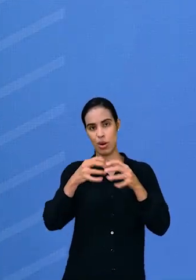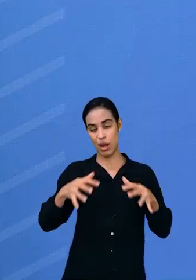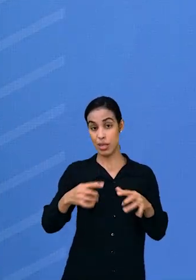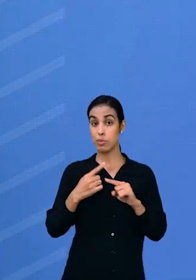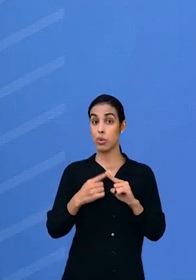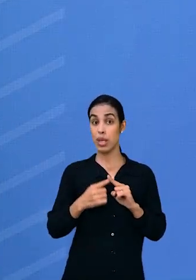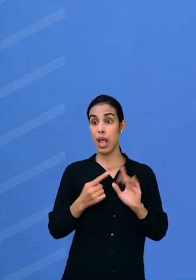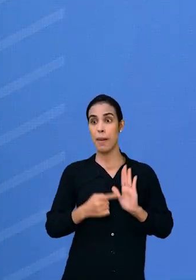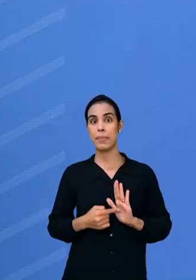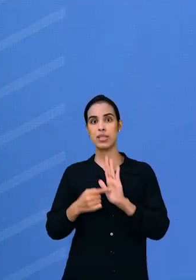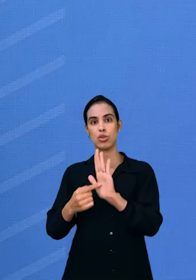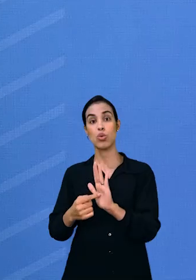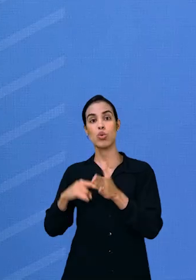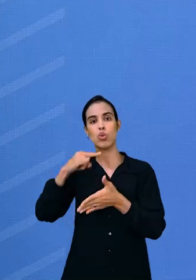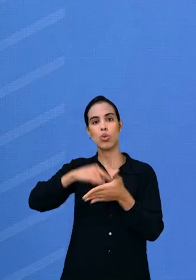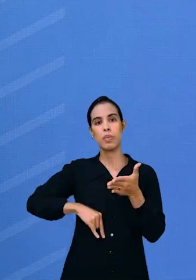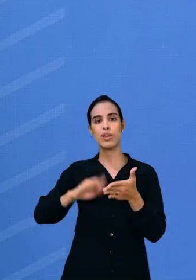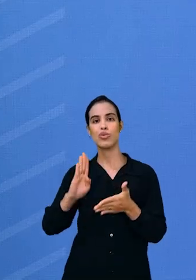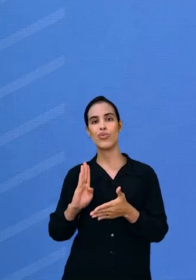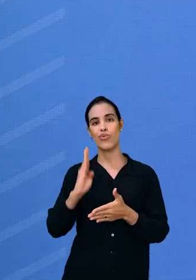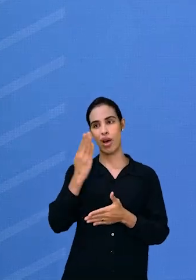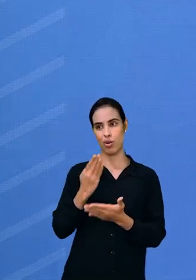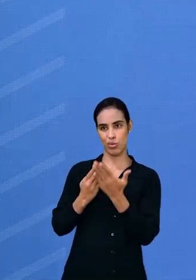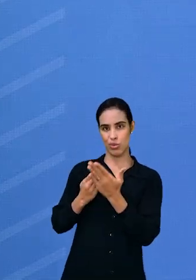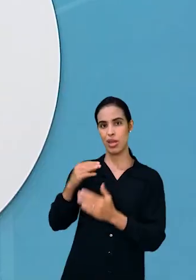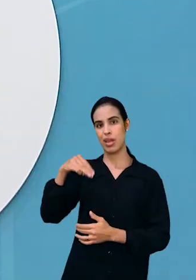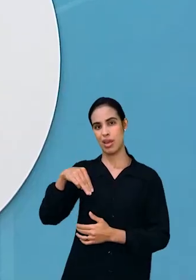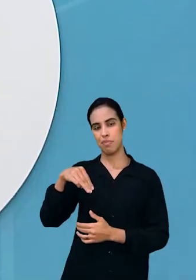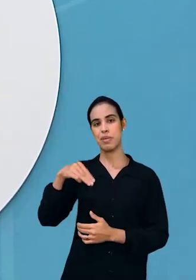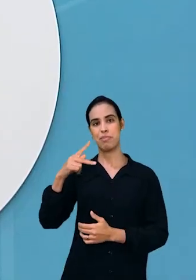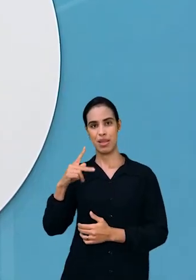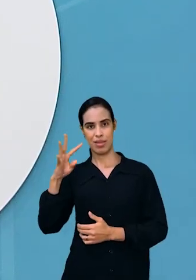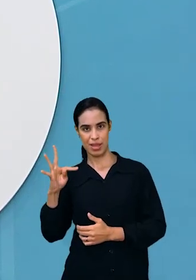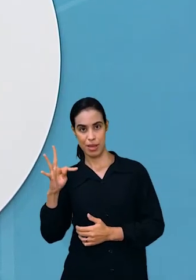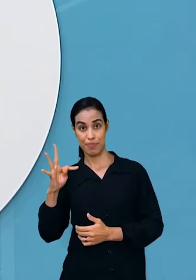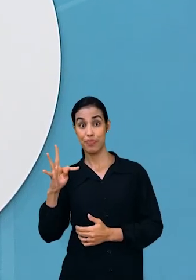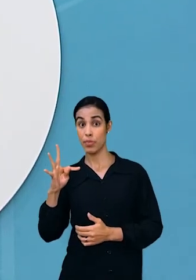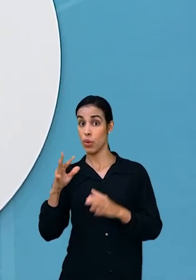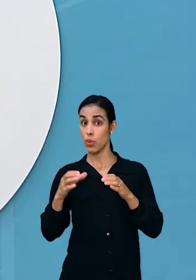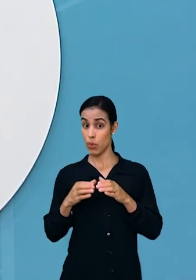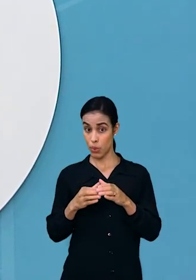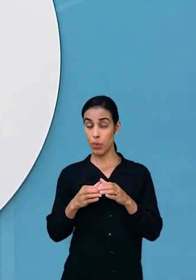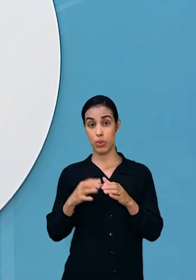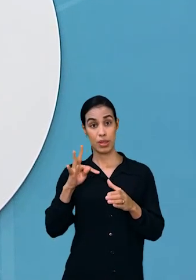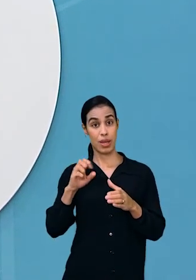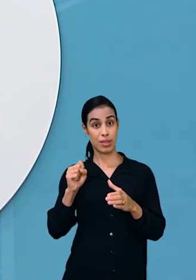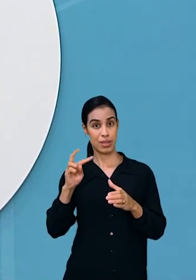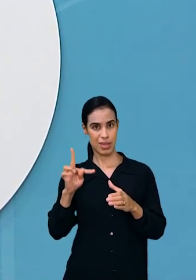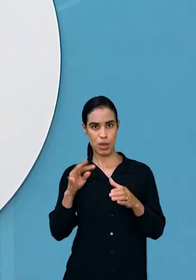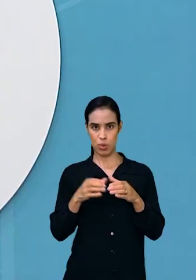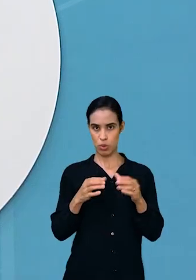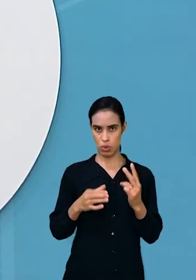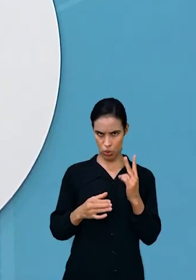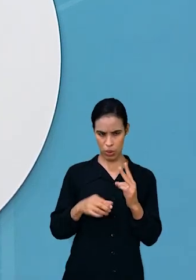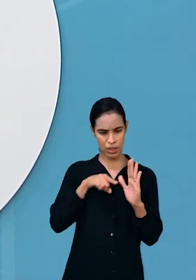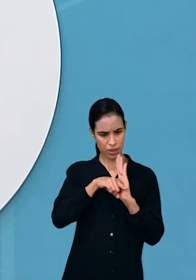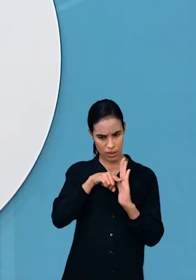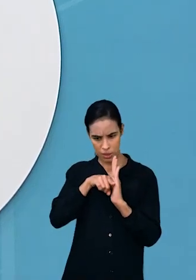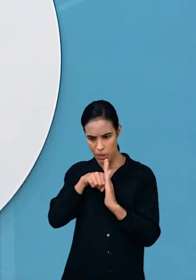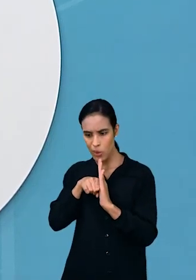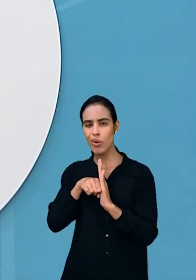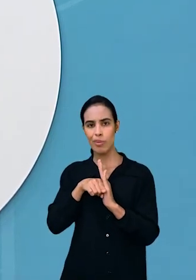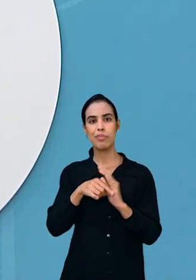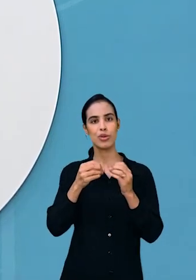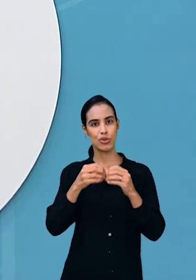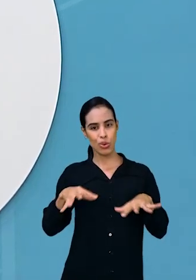apresentarem laudo de risco falso ao Ministério Público do Trabalho. O caso foi julgado pela 2ª turma do TST. Para o colegiado, a fraude